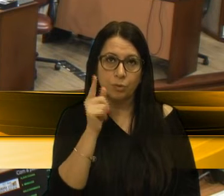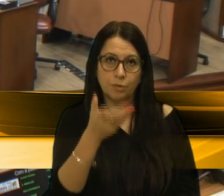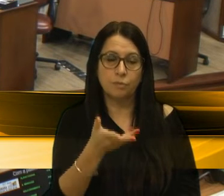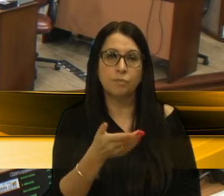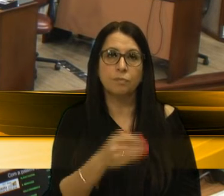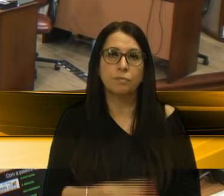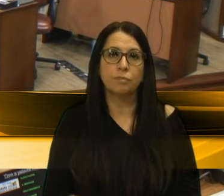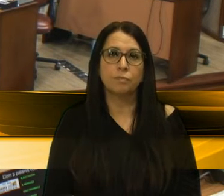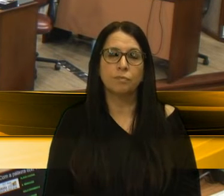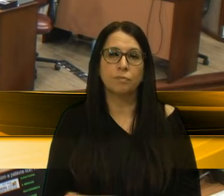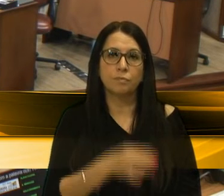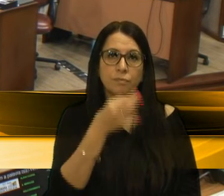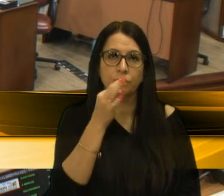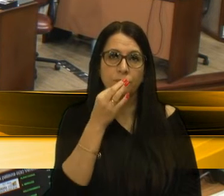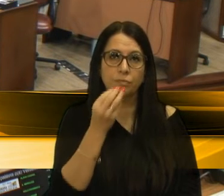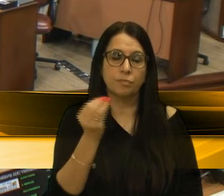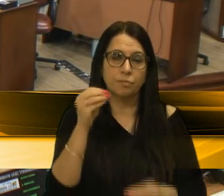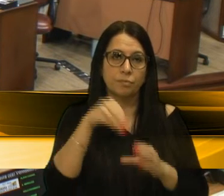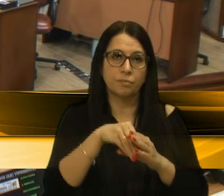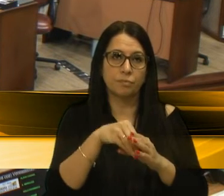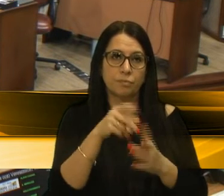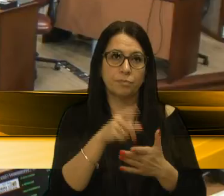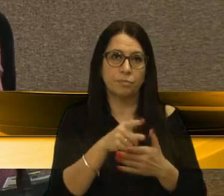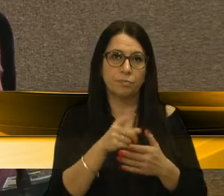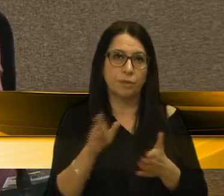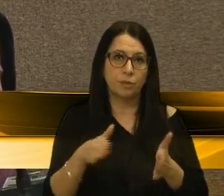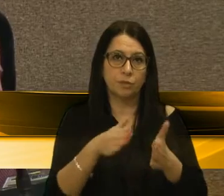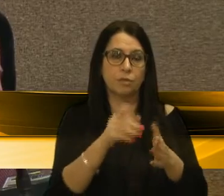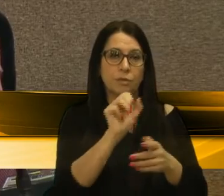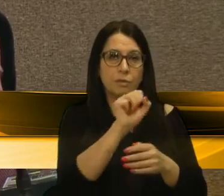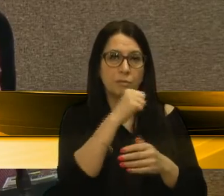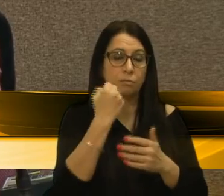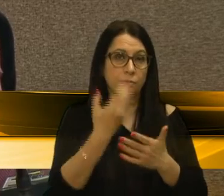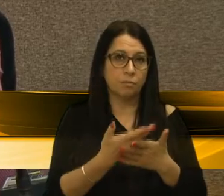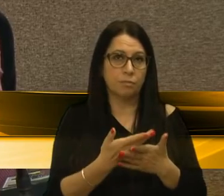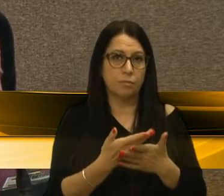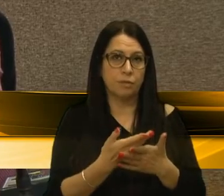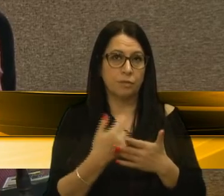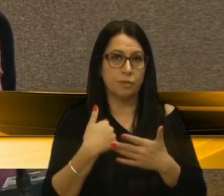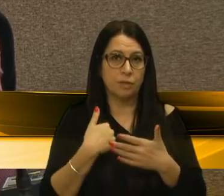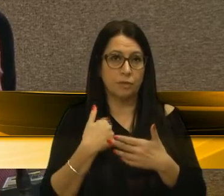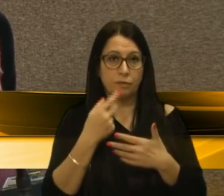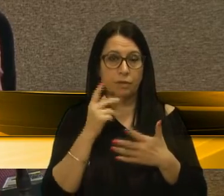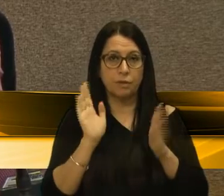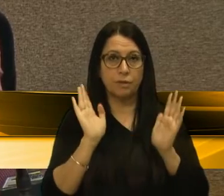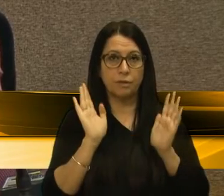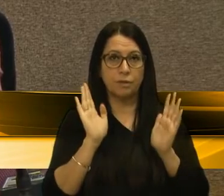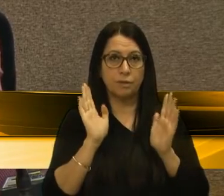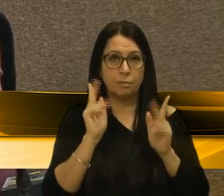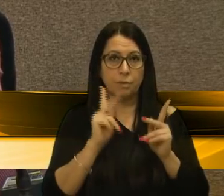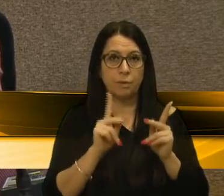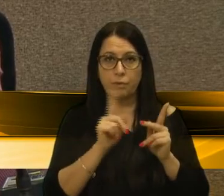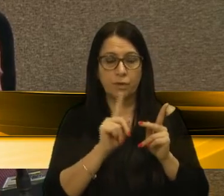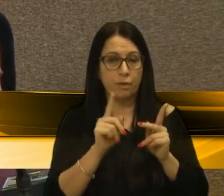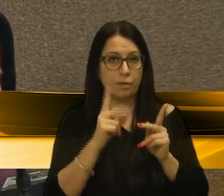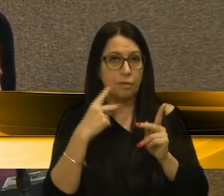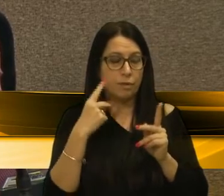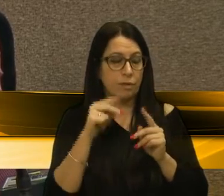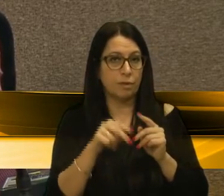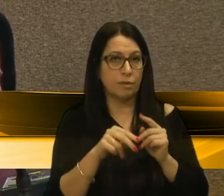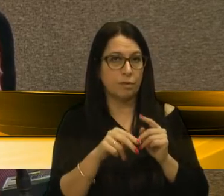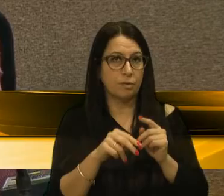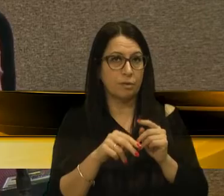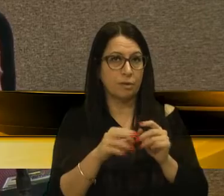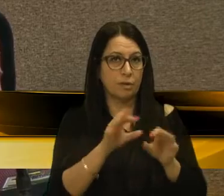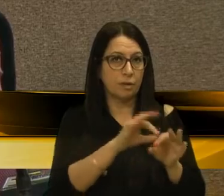foi caxias está sendo incluída na rota do cervejeiro se fosse eu falando isso aí pessoal de não ver o renato aqui é o